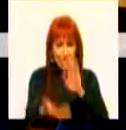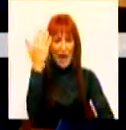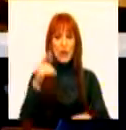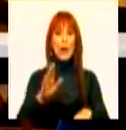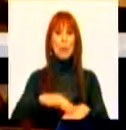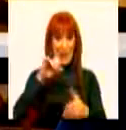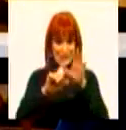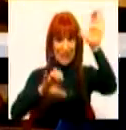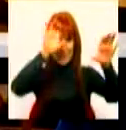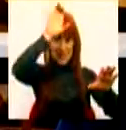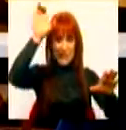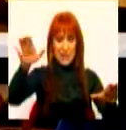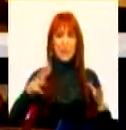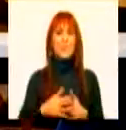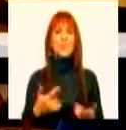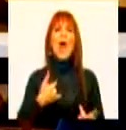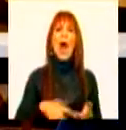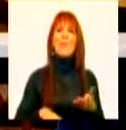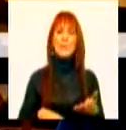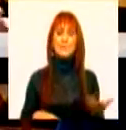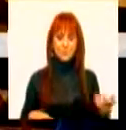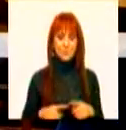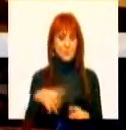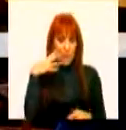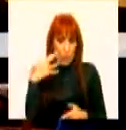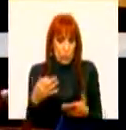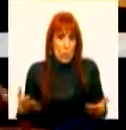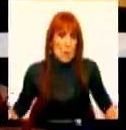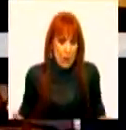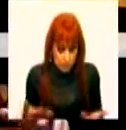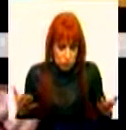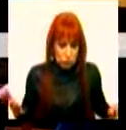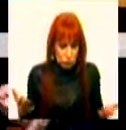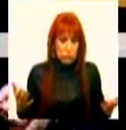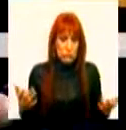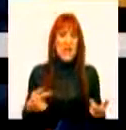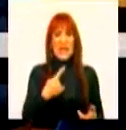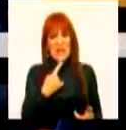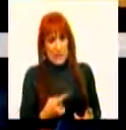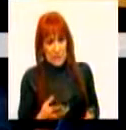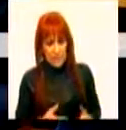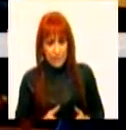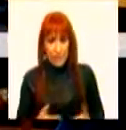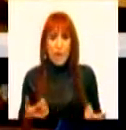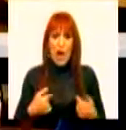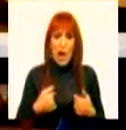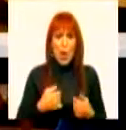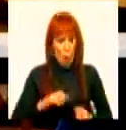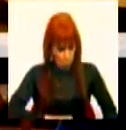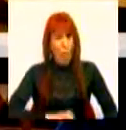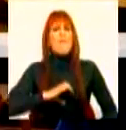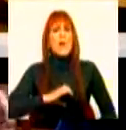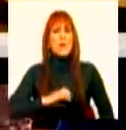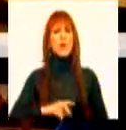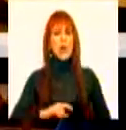Sobre a descentralização, eu queria naturalmente afirmar que eu confio